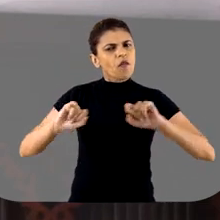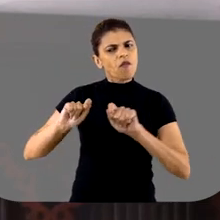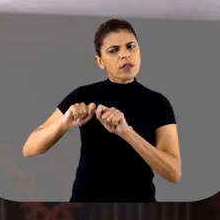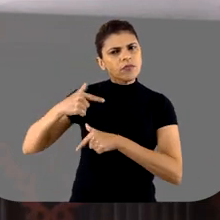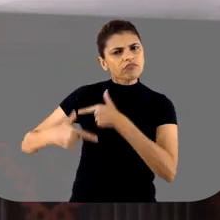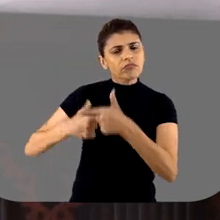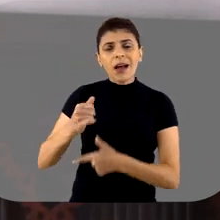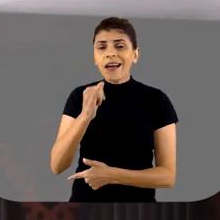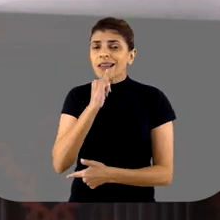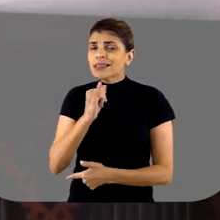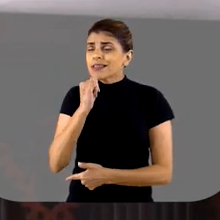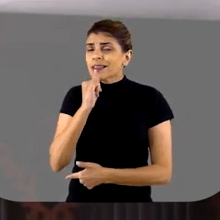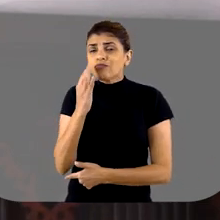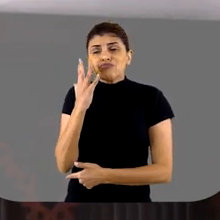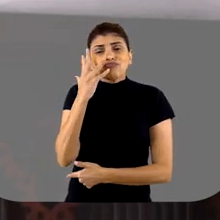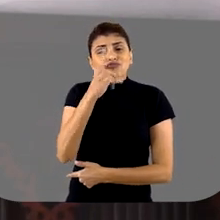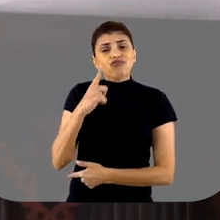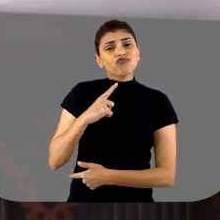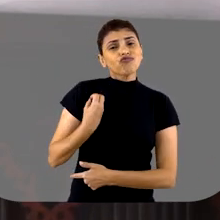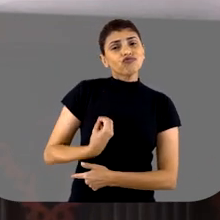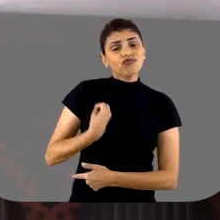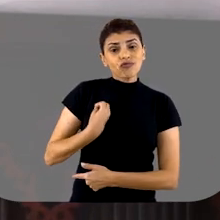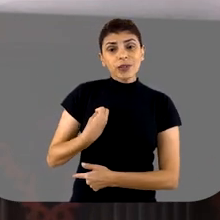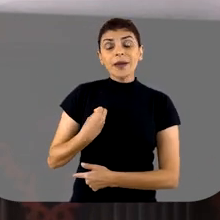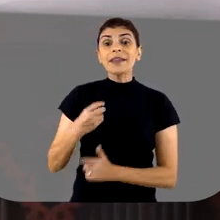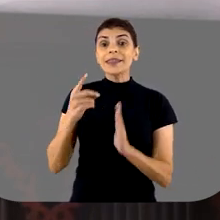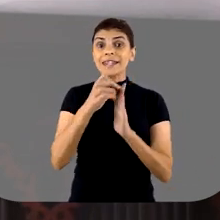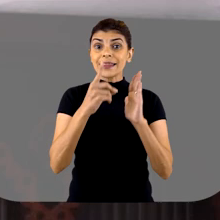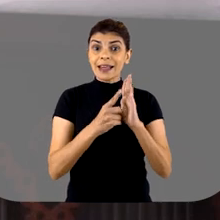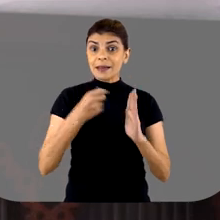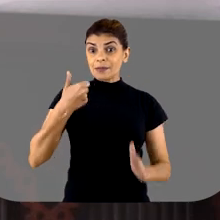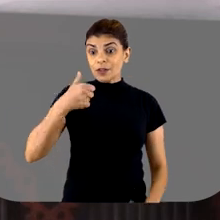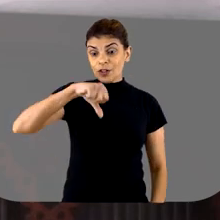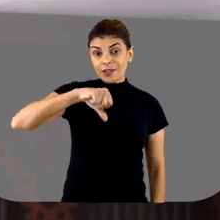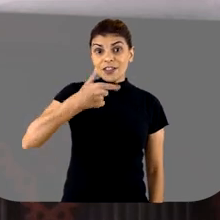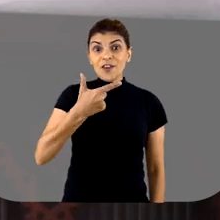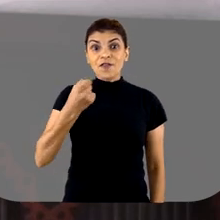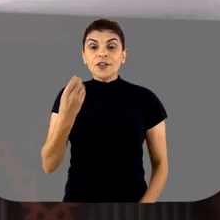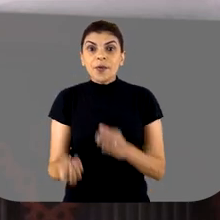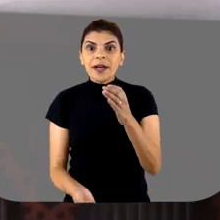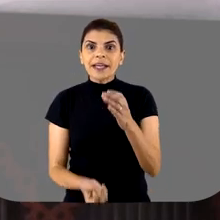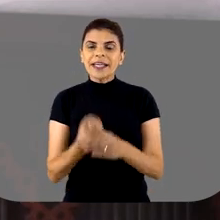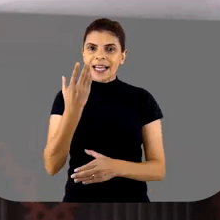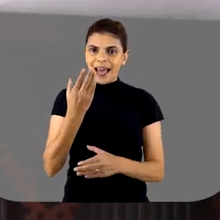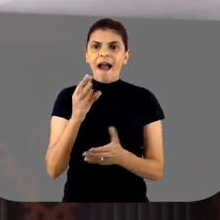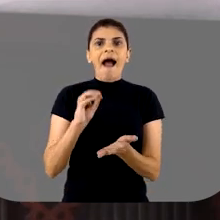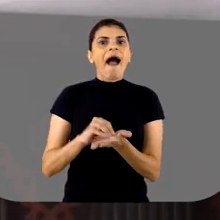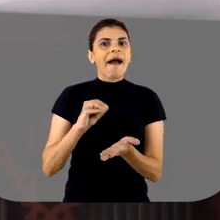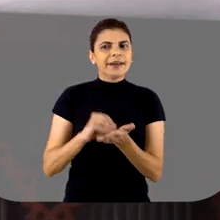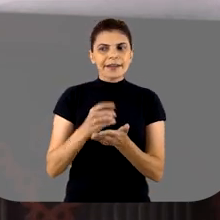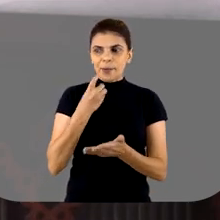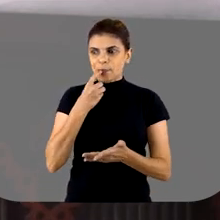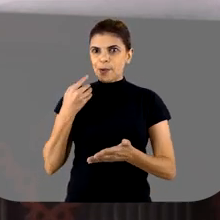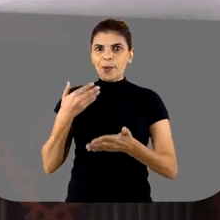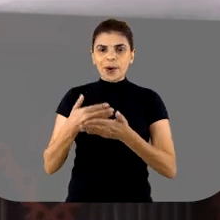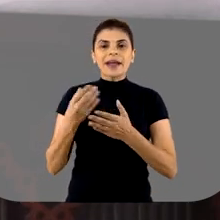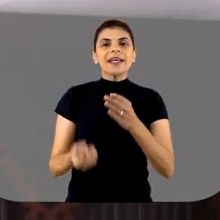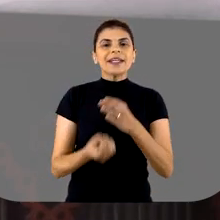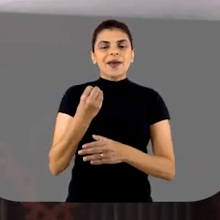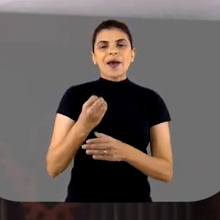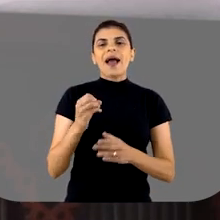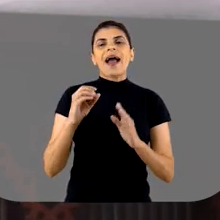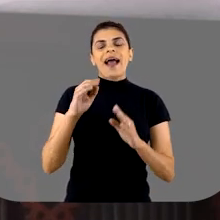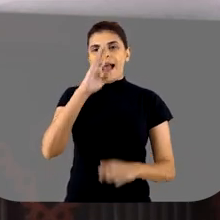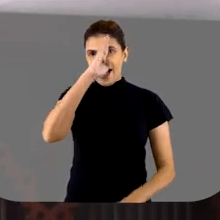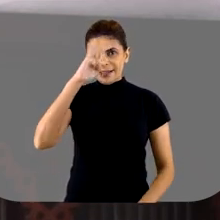E um exemplo super bonitinho é a década de 1920, quando foi criada, ainda na recém-criada Academia Brasileira